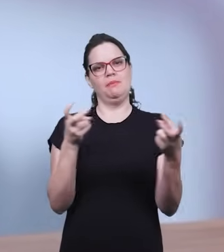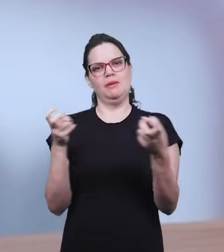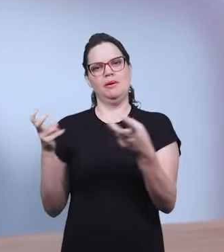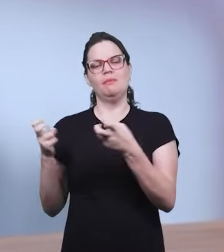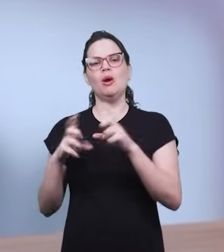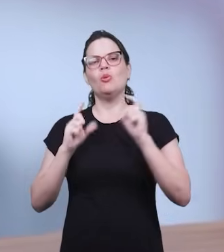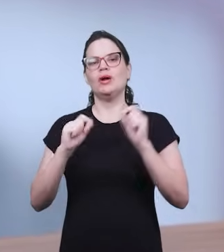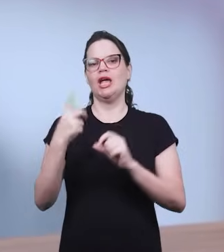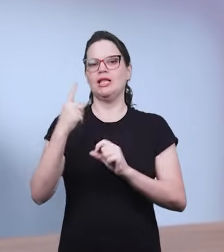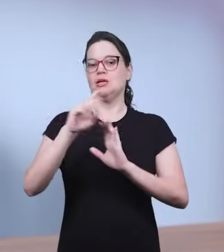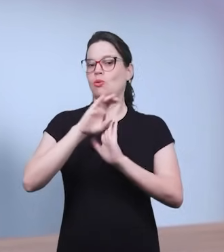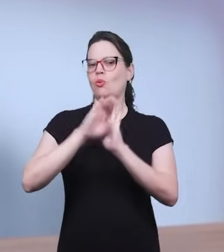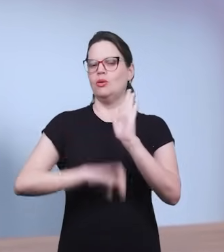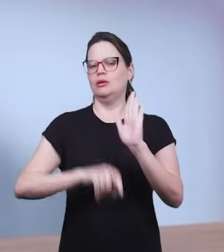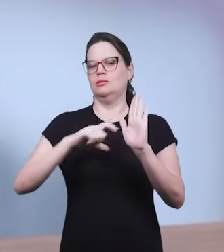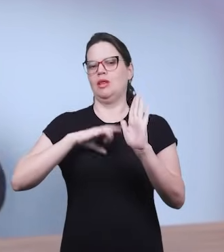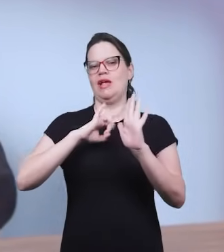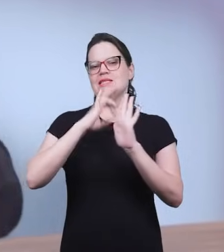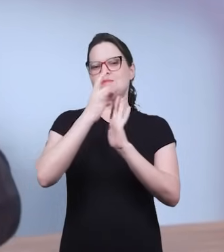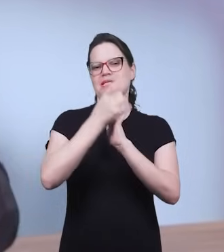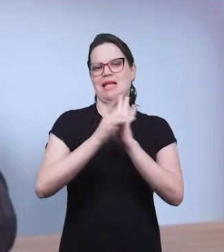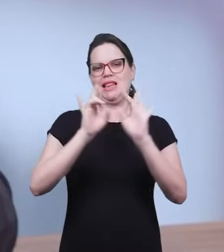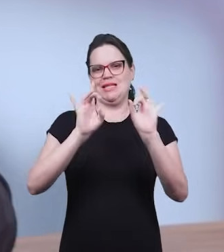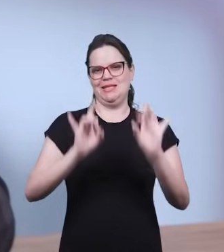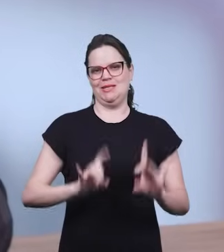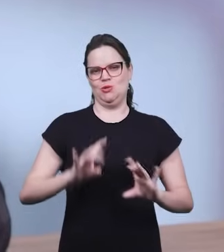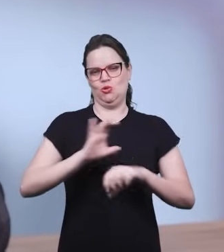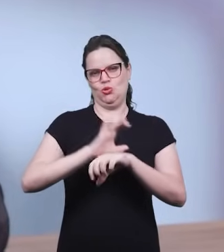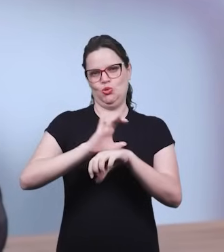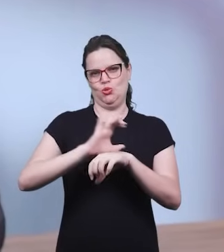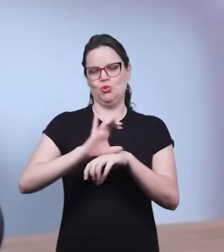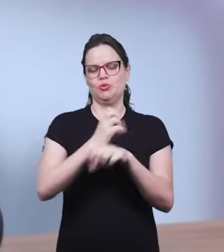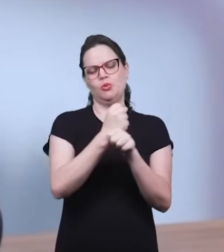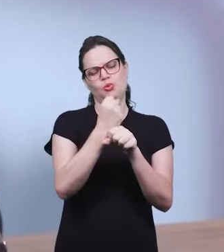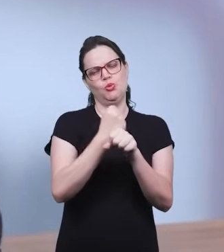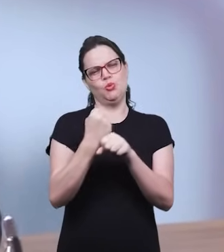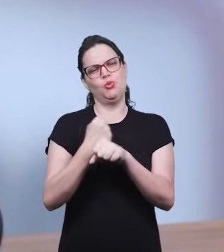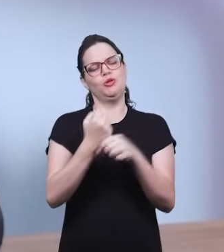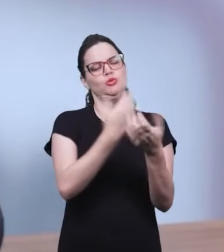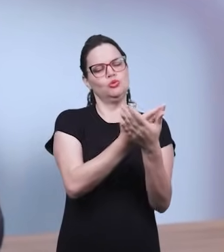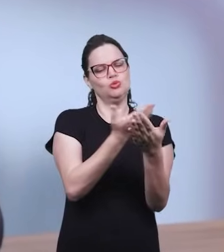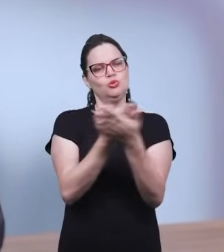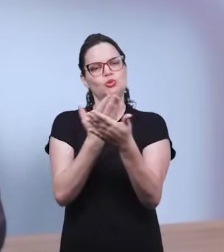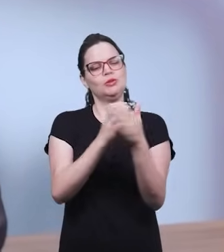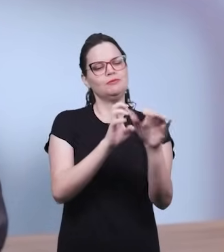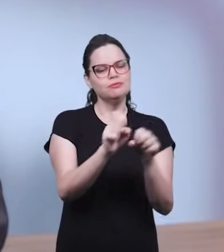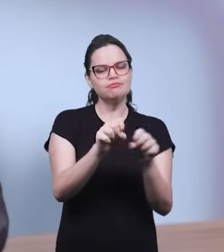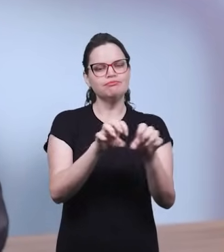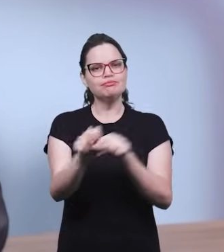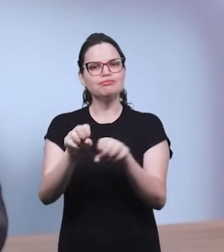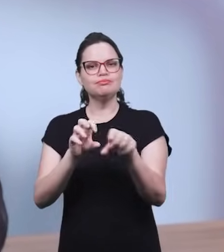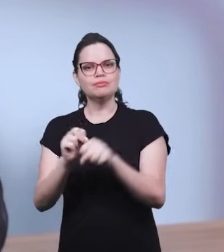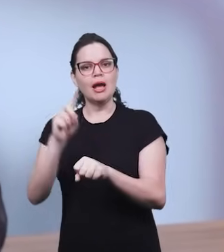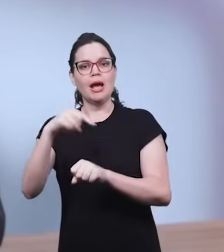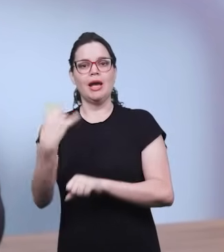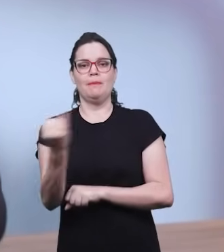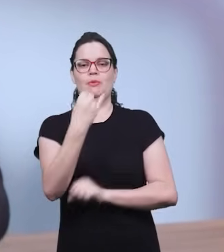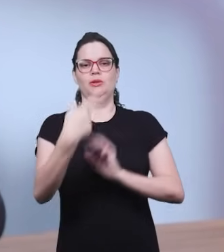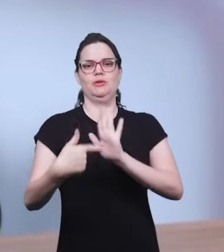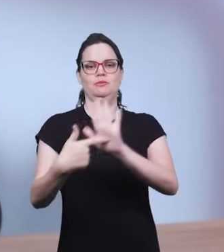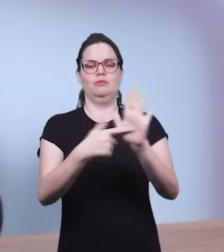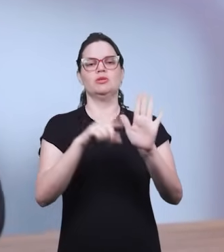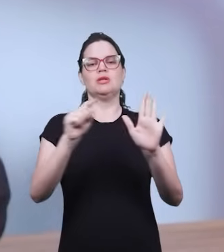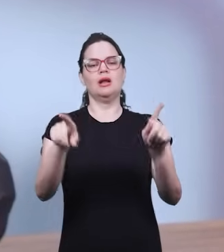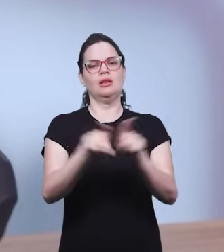de especializações que o senhor veio fazendo ao longo dos anos. Isso é importante para que a gente também mostre para os nossos